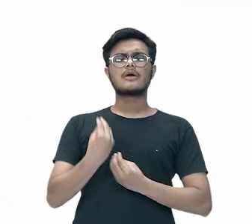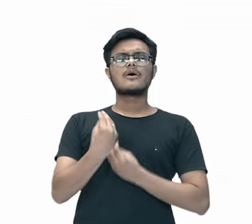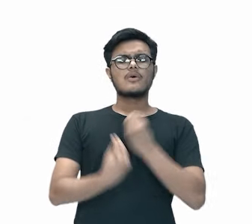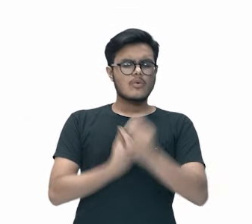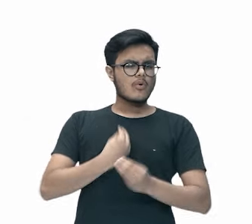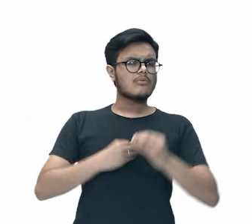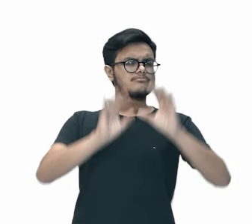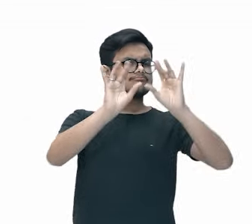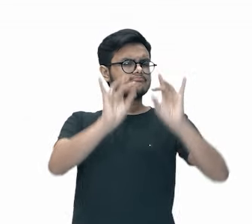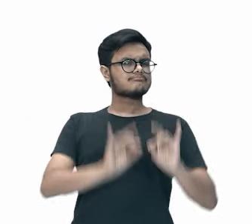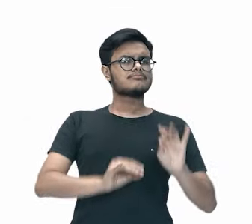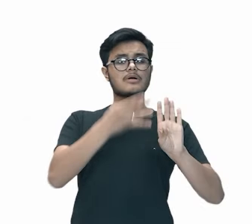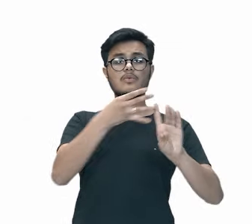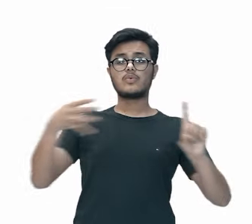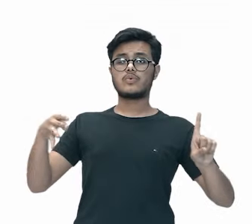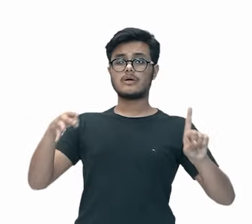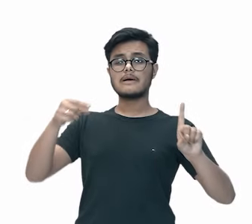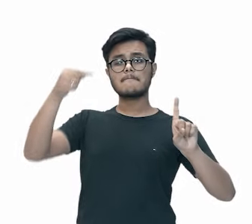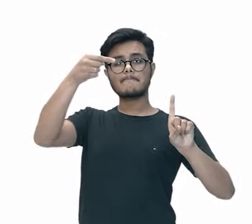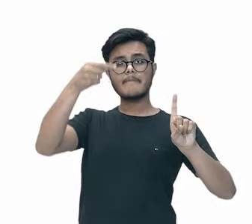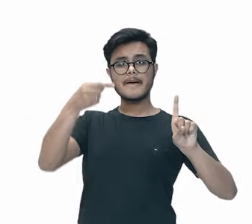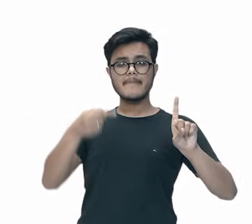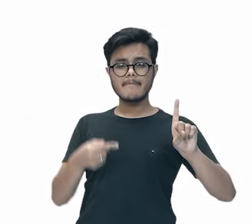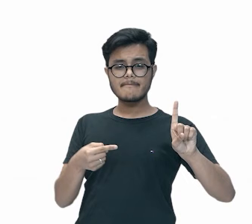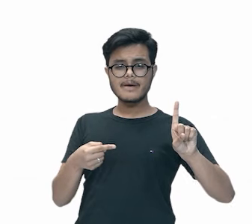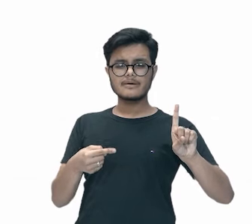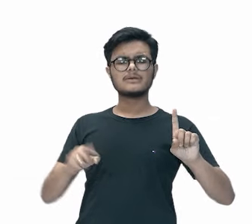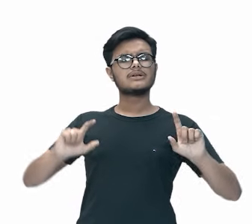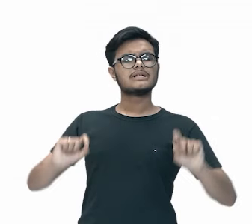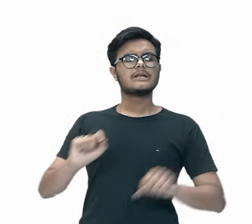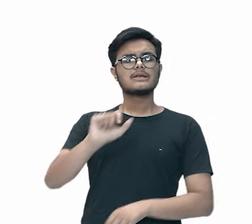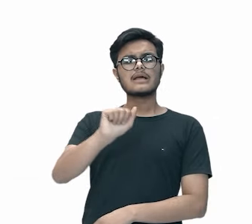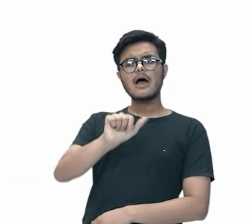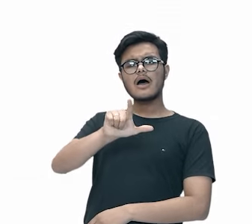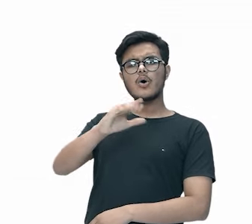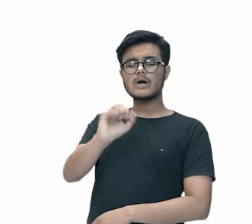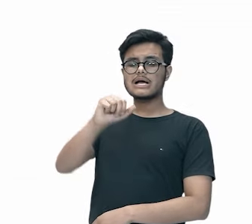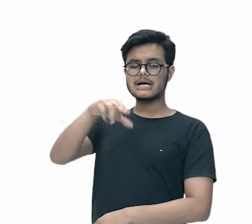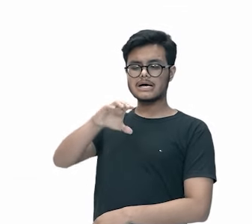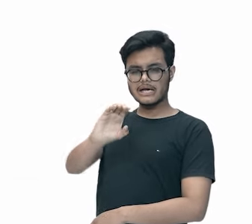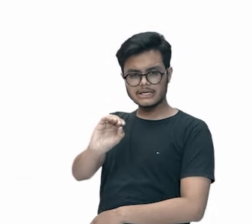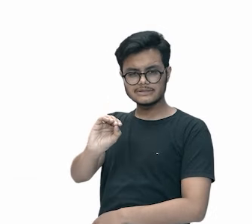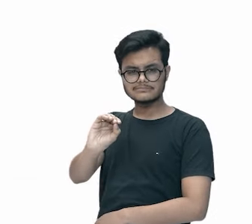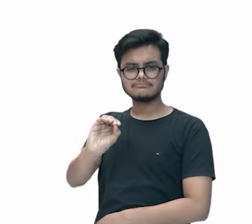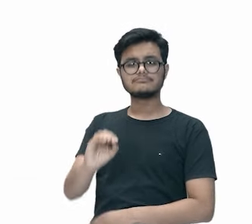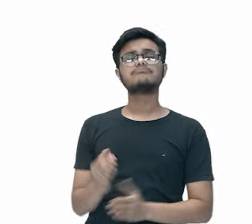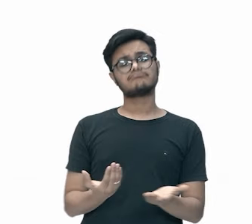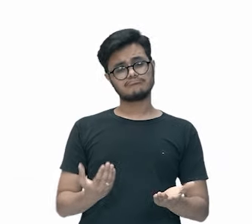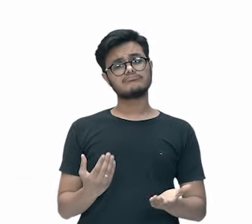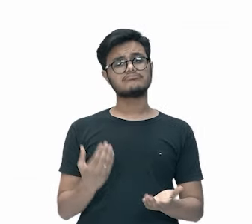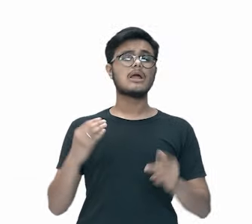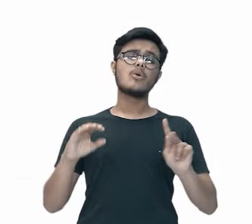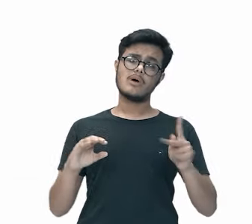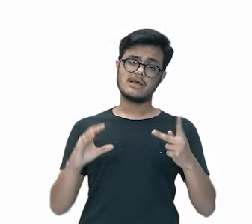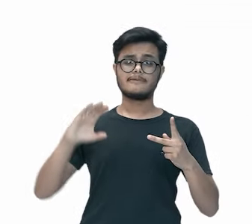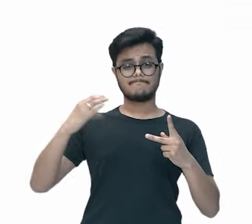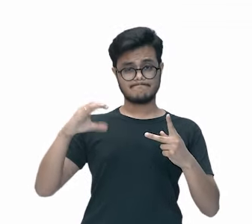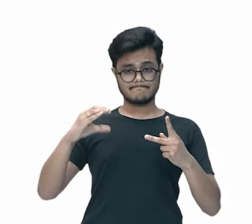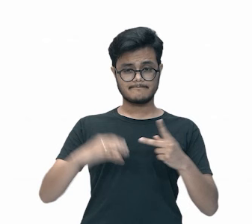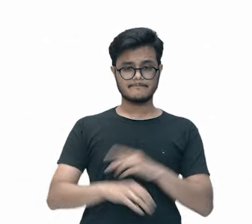um deles, ok? Então, vamos lá. O que é um alcano, né? Então, um alcano é um hidrocarboneto,